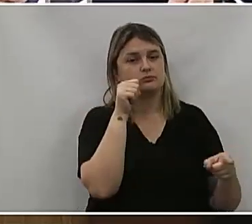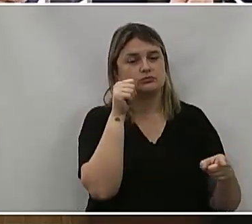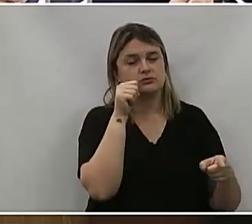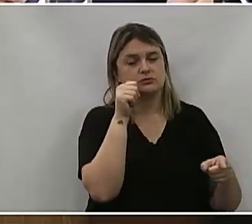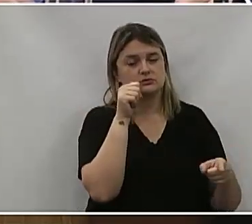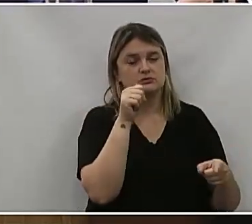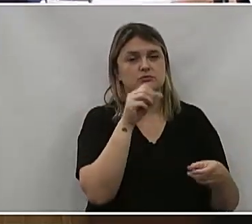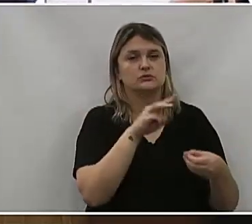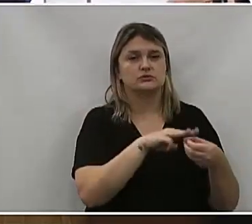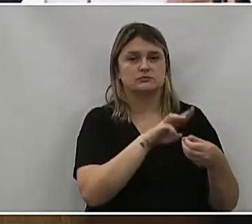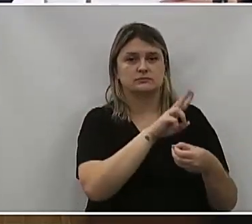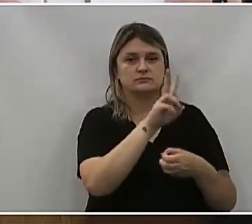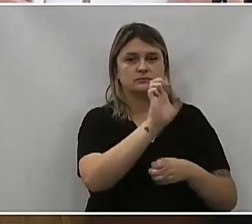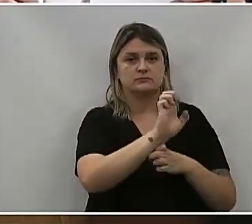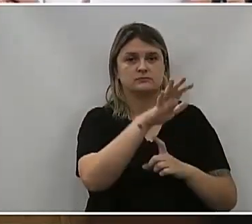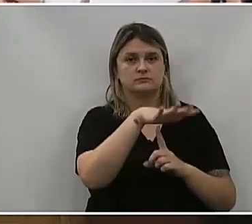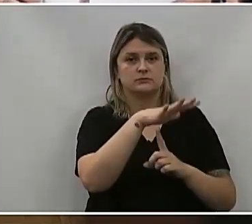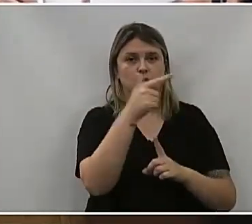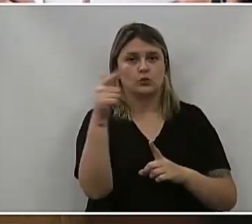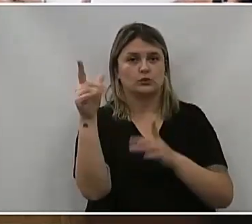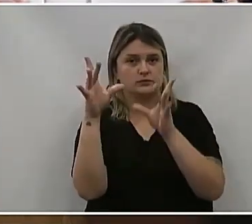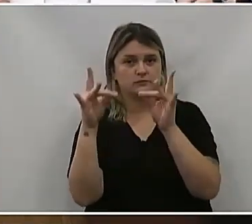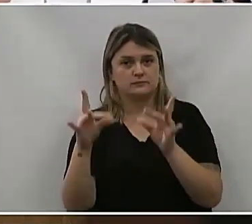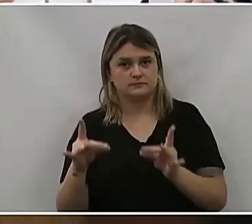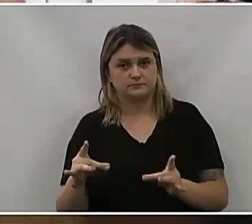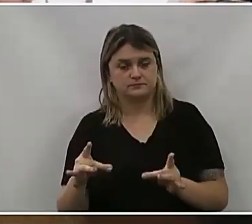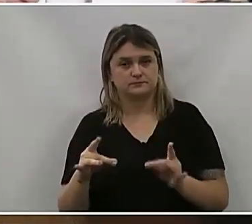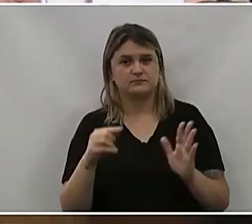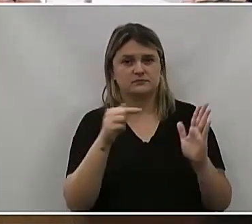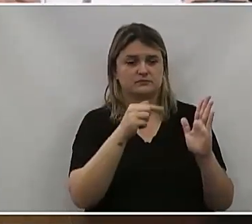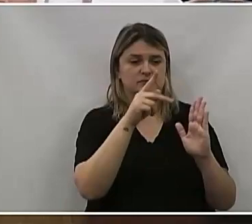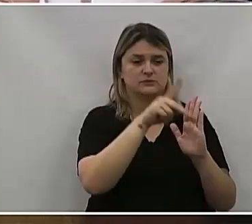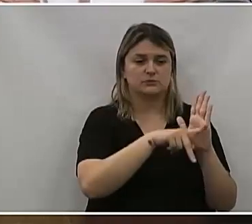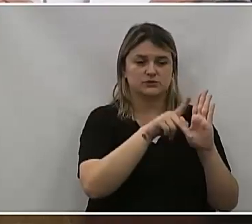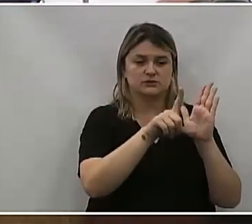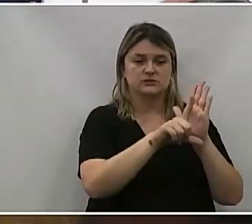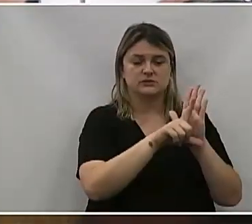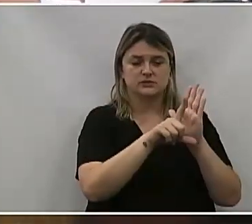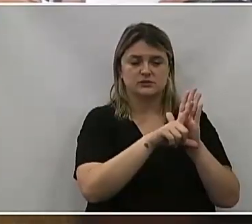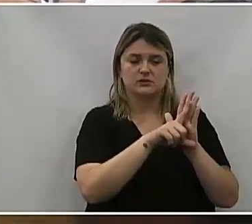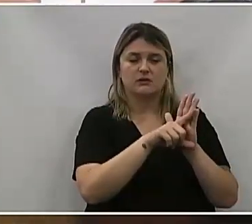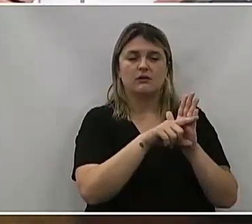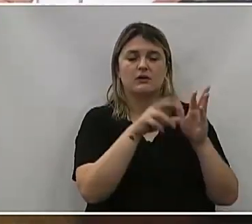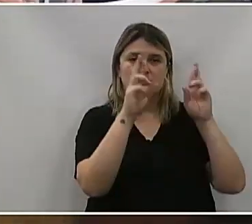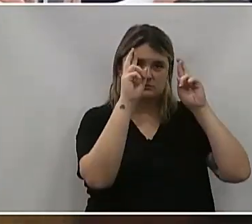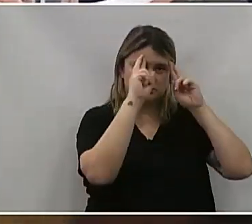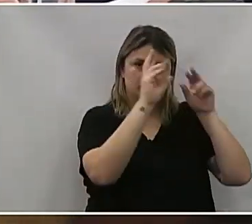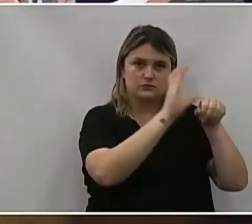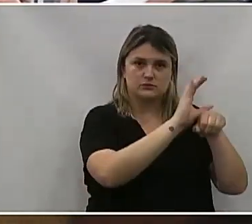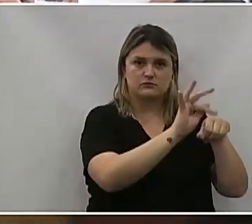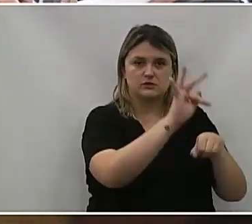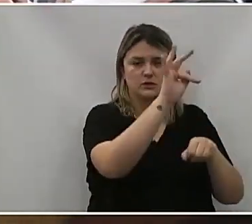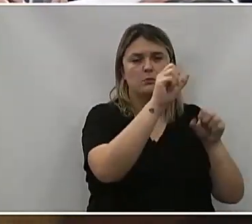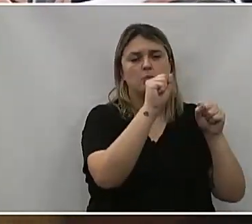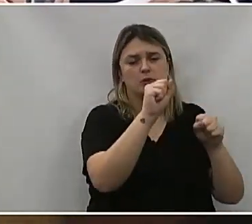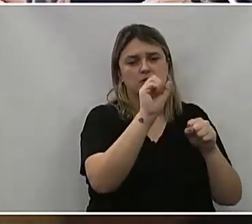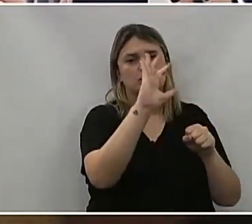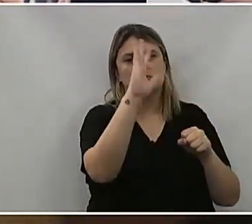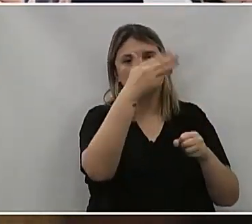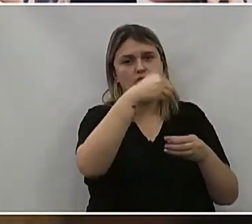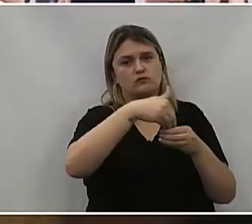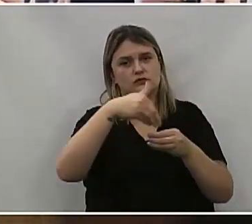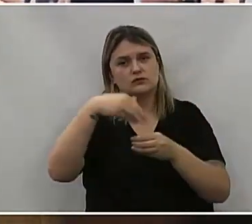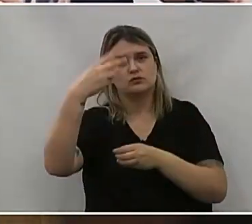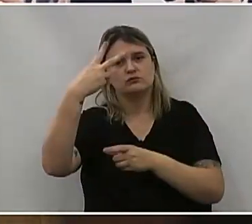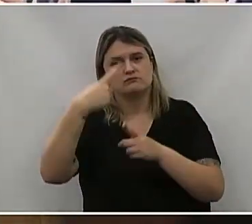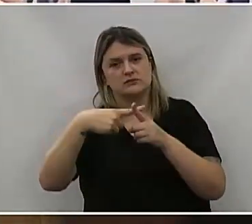Vitória, Paraná, e da outras providências. Fundamentação. O projeto de lei é legal e constitucional, devendo o mesmo seguir para a votação em 2